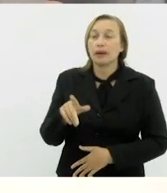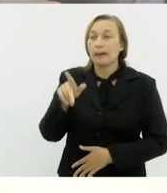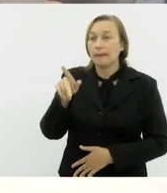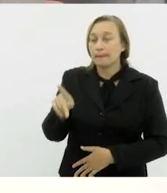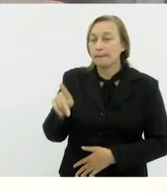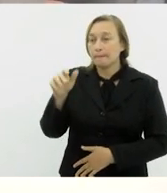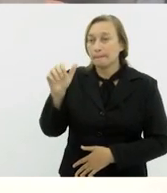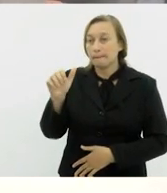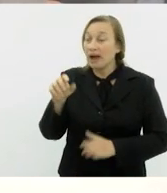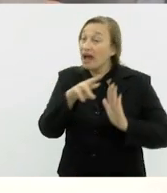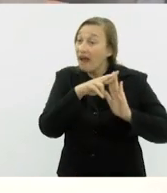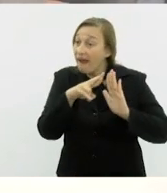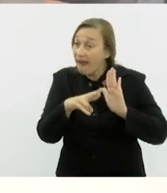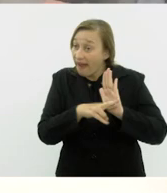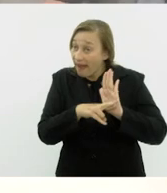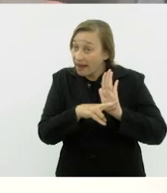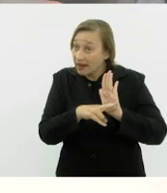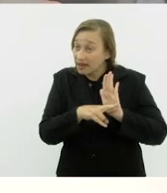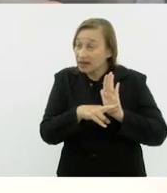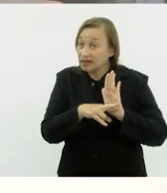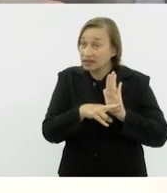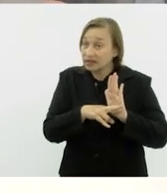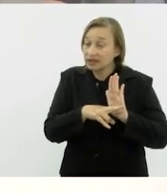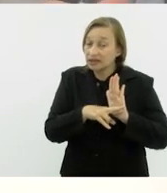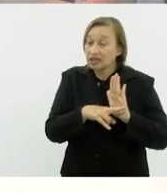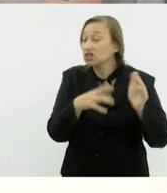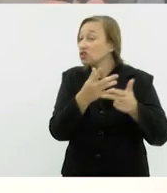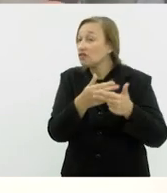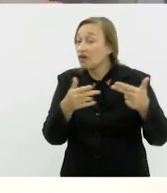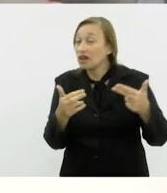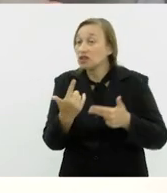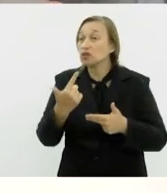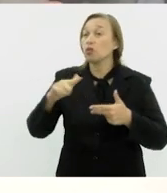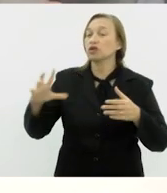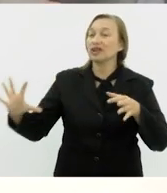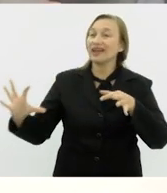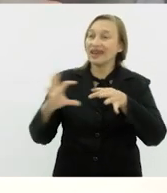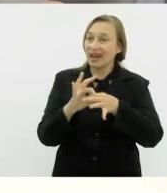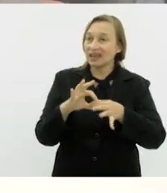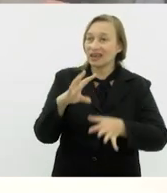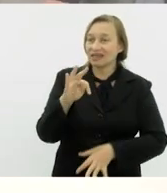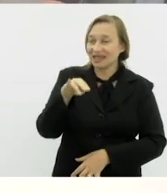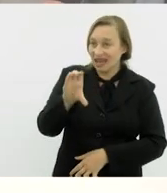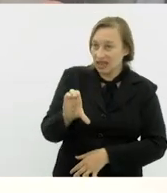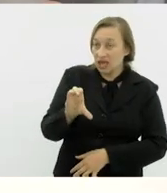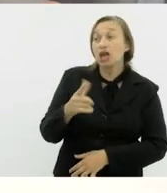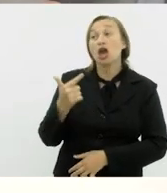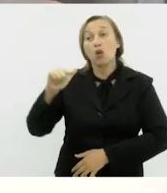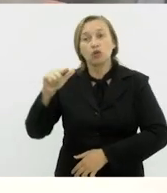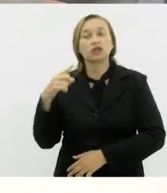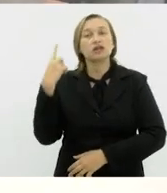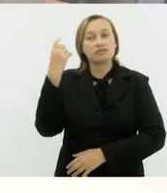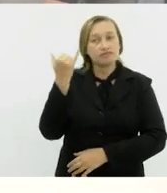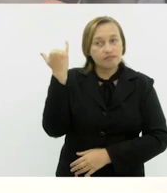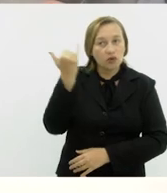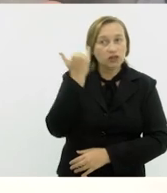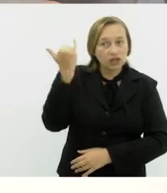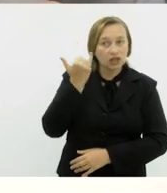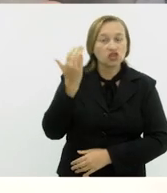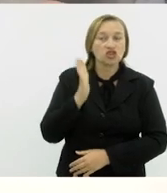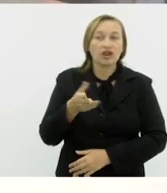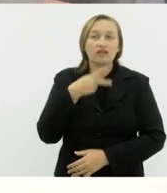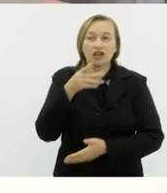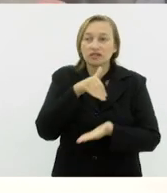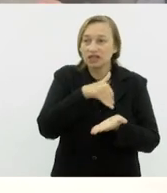pelo COMAR, né? E várias outras coisas ligadas ao TAC. Quer dizer, isso é uma outra coisa importante que eu já falei com o secretário